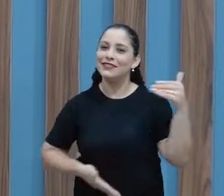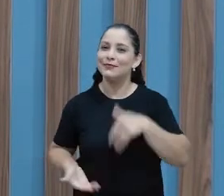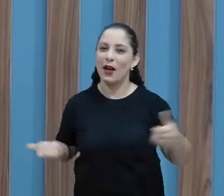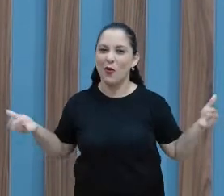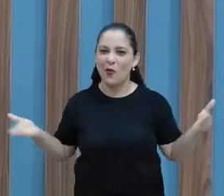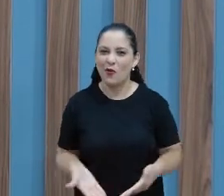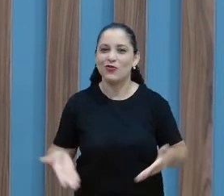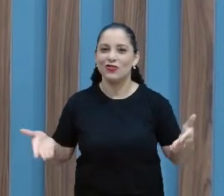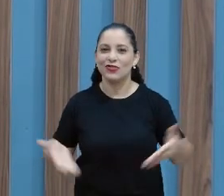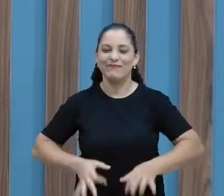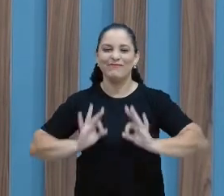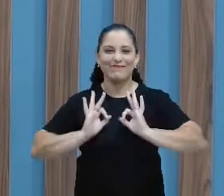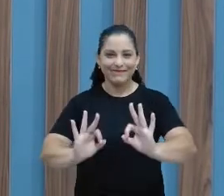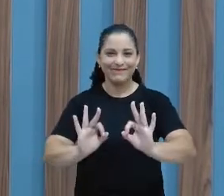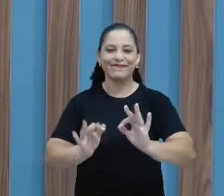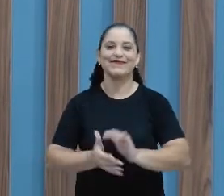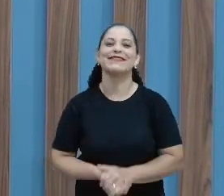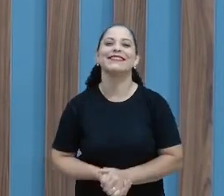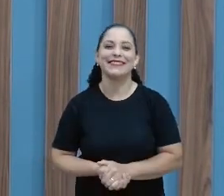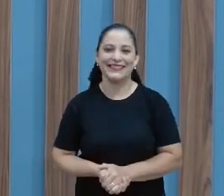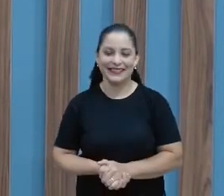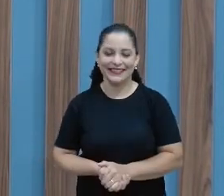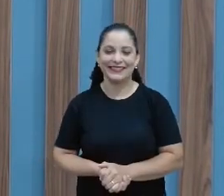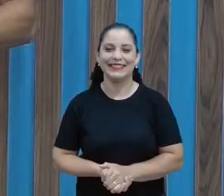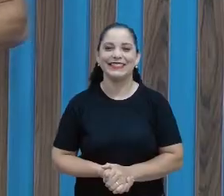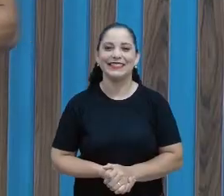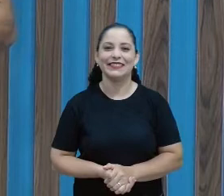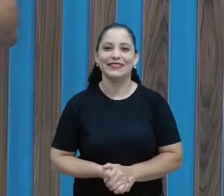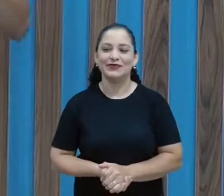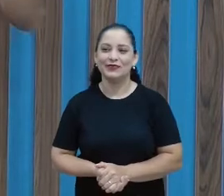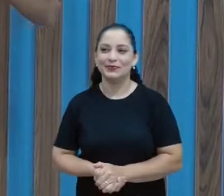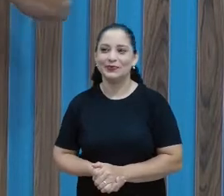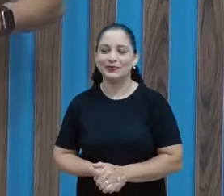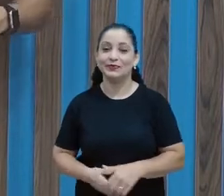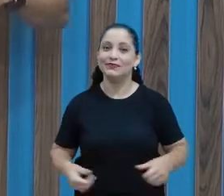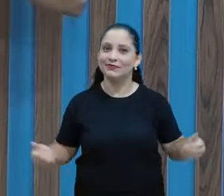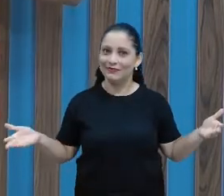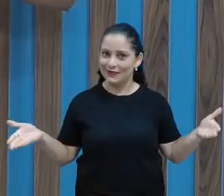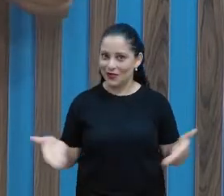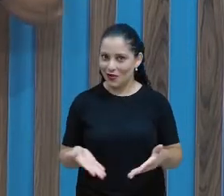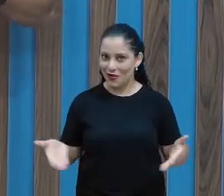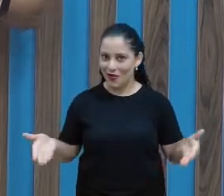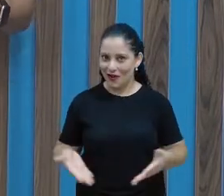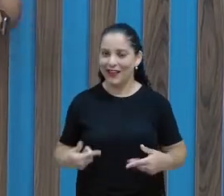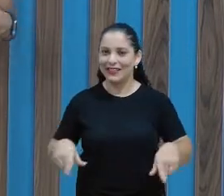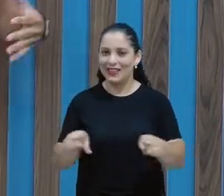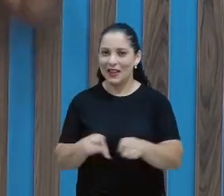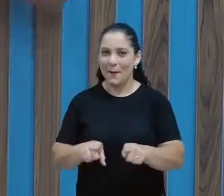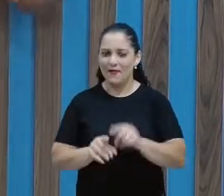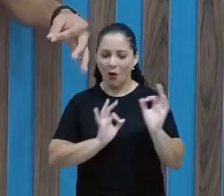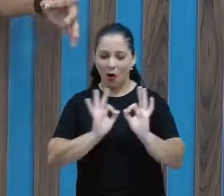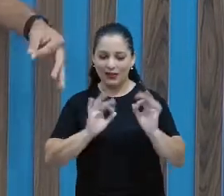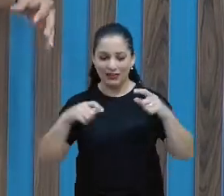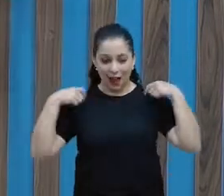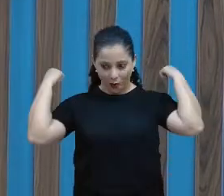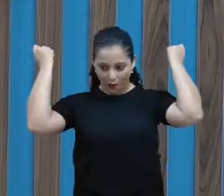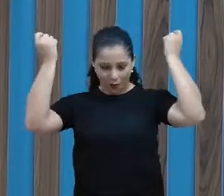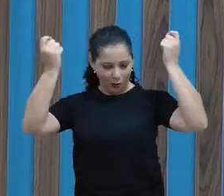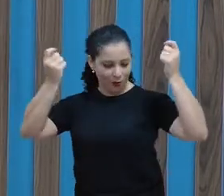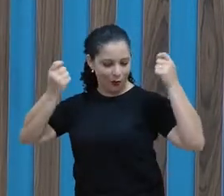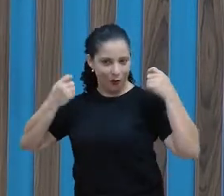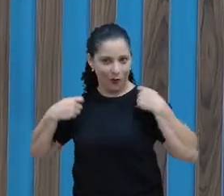hoje a aula está top. Eu vou colocar um adereço em mim também. Eu sou apaixonado